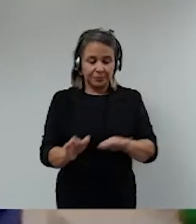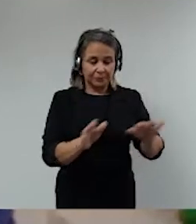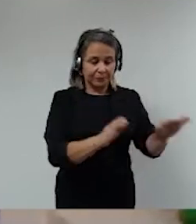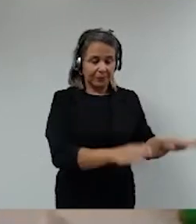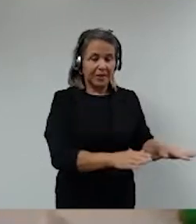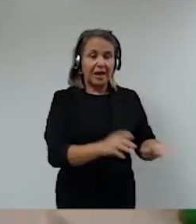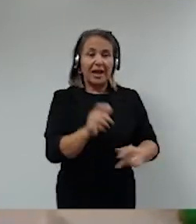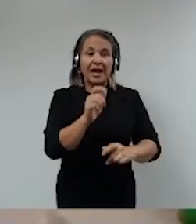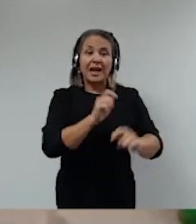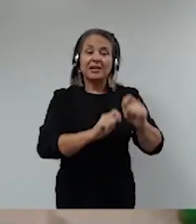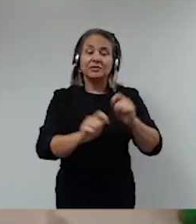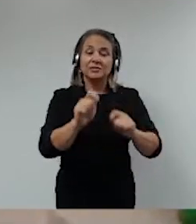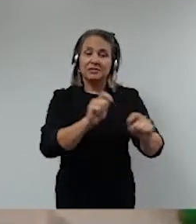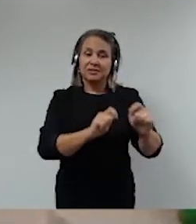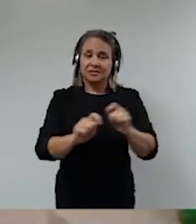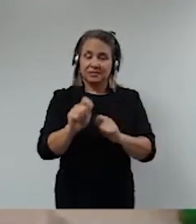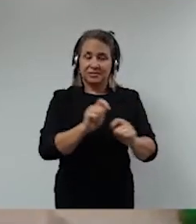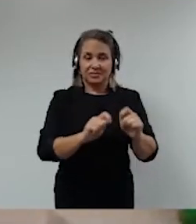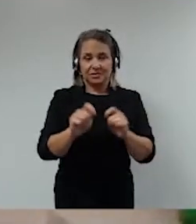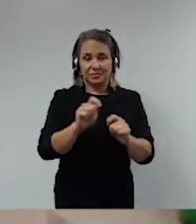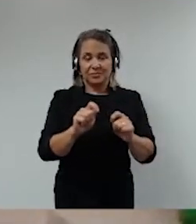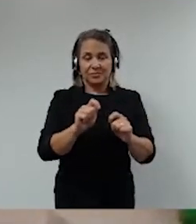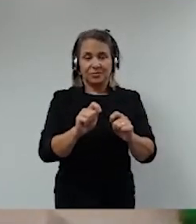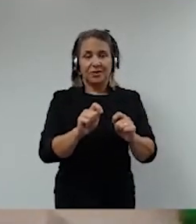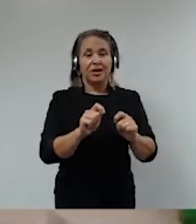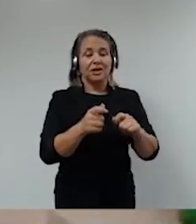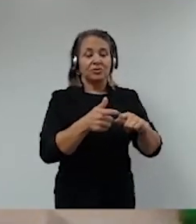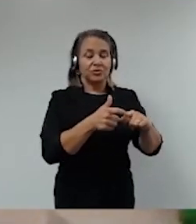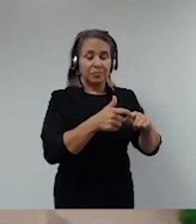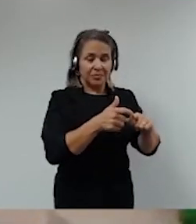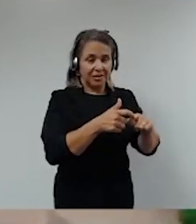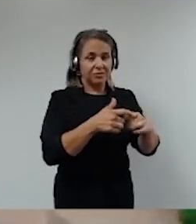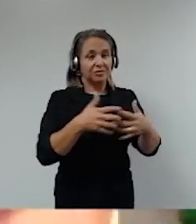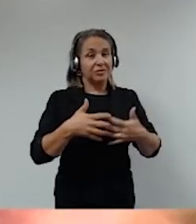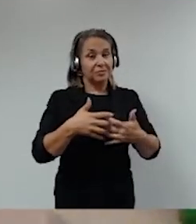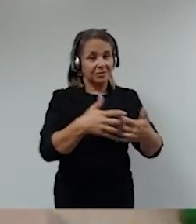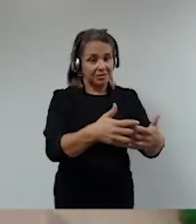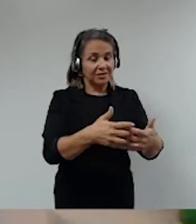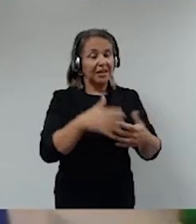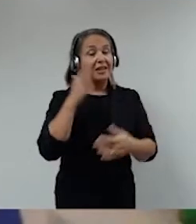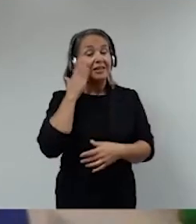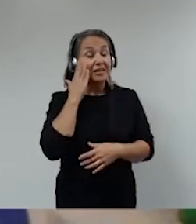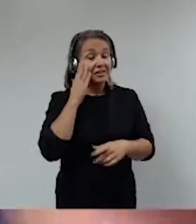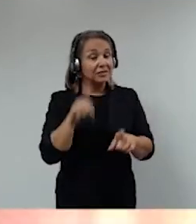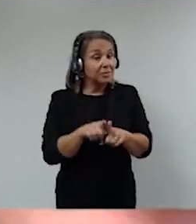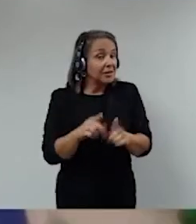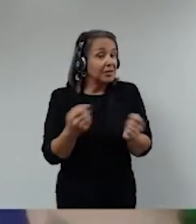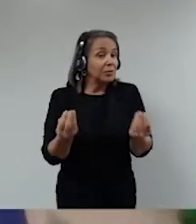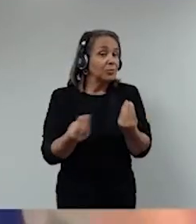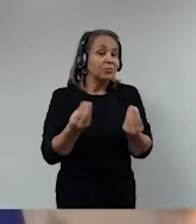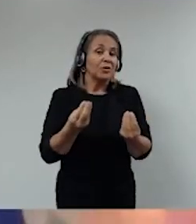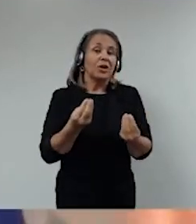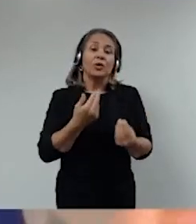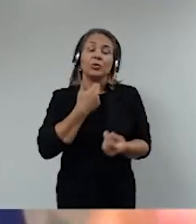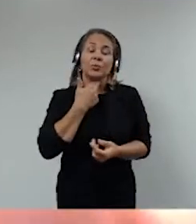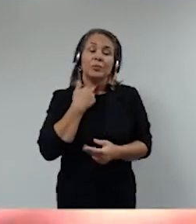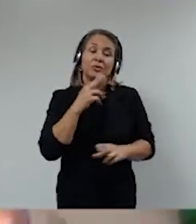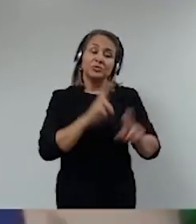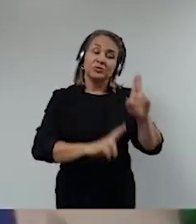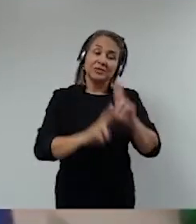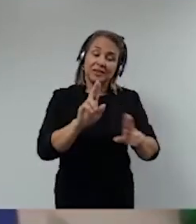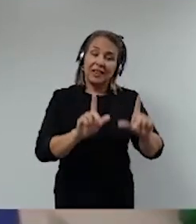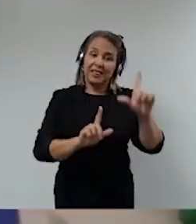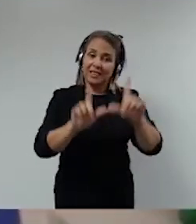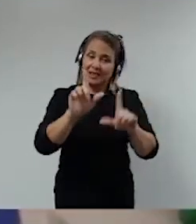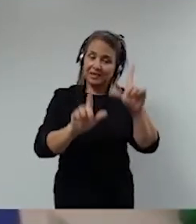A Associação Americana também entende que não é apropriado o uso da telemedicina